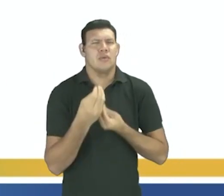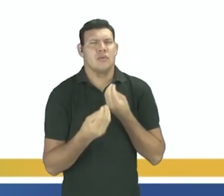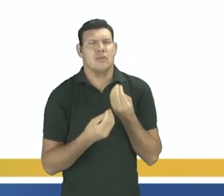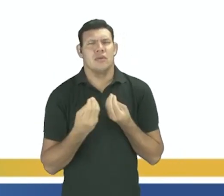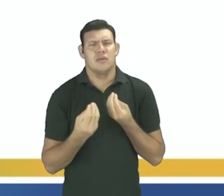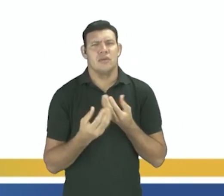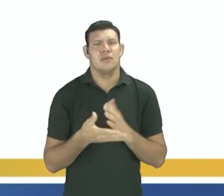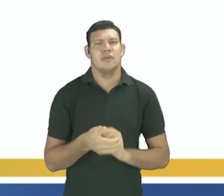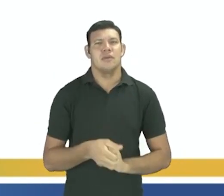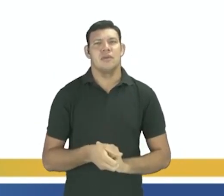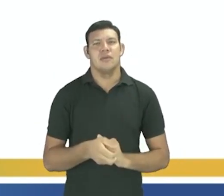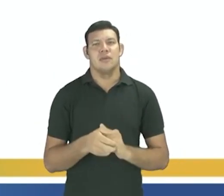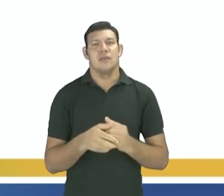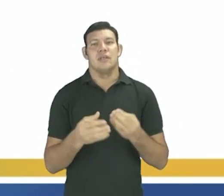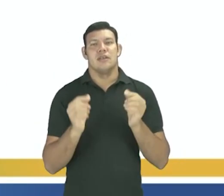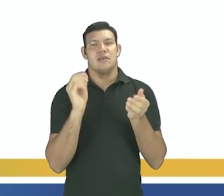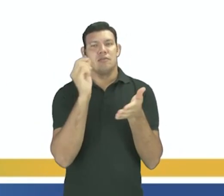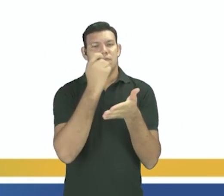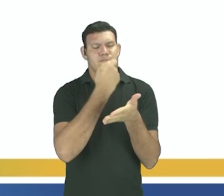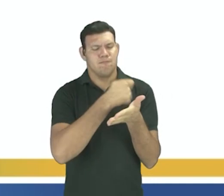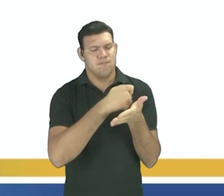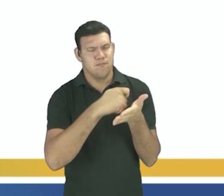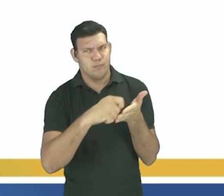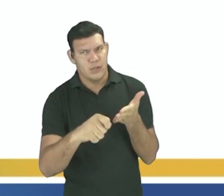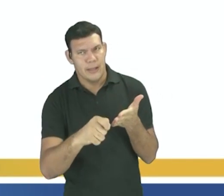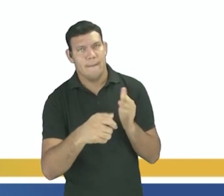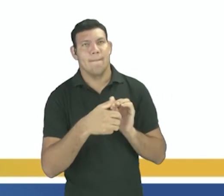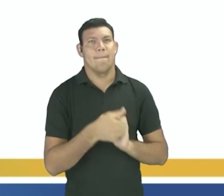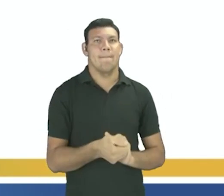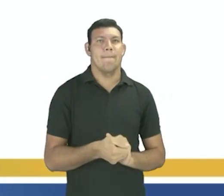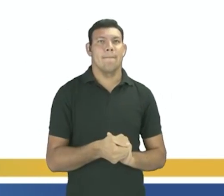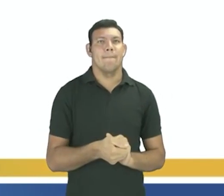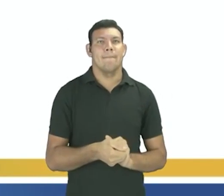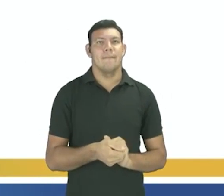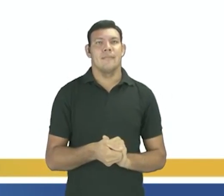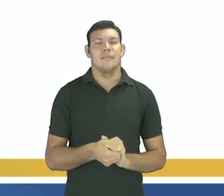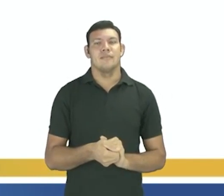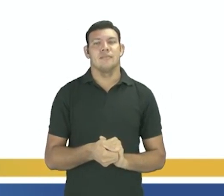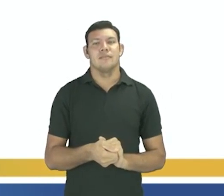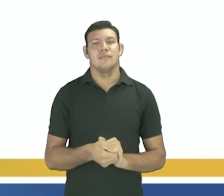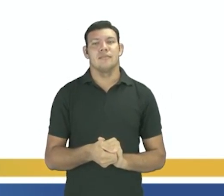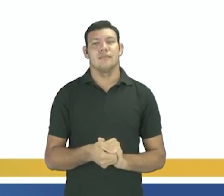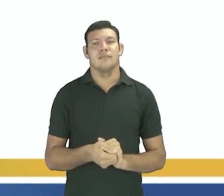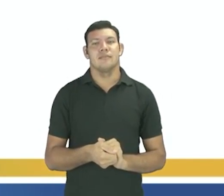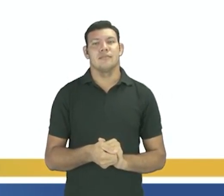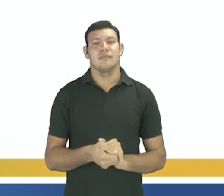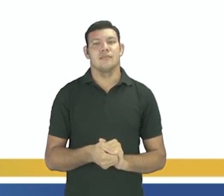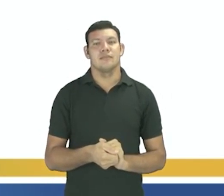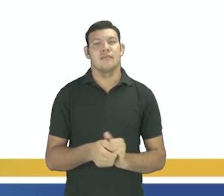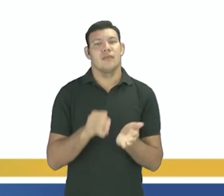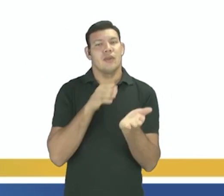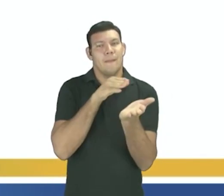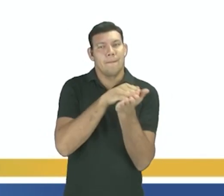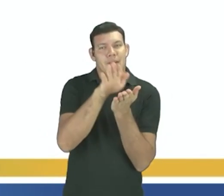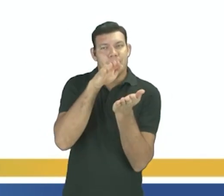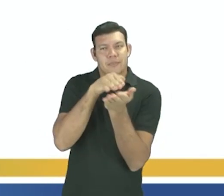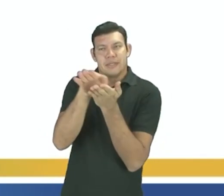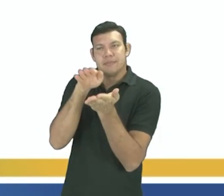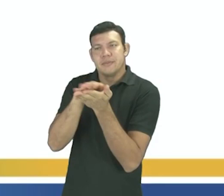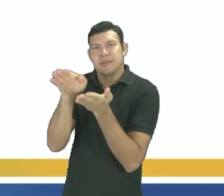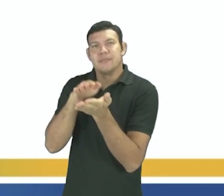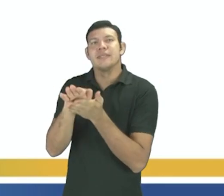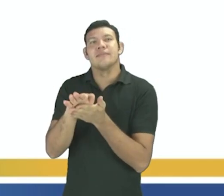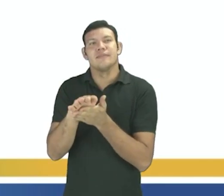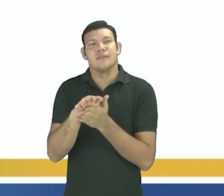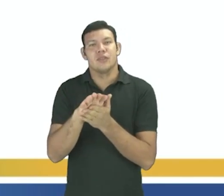diagramada ou como ela é publicada. Aqui uma outra publicada pelo senhor